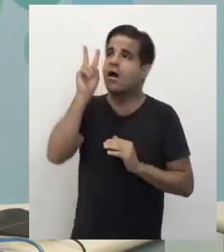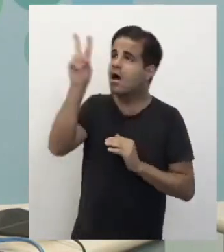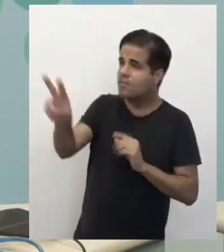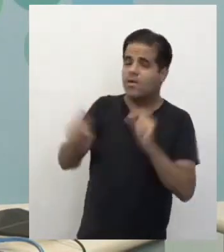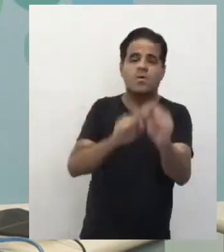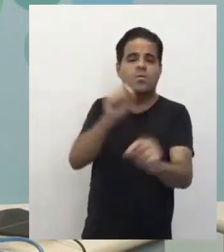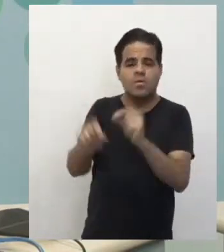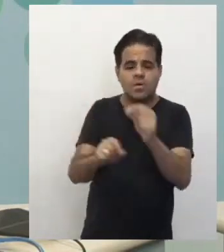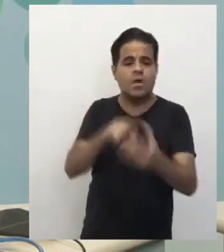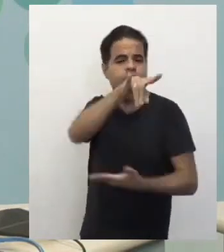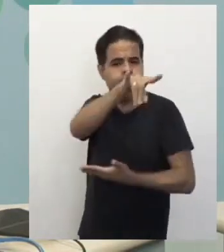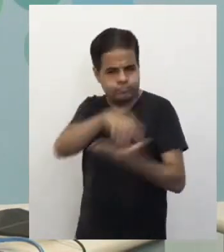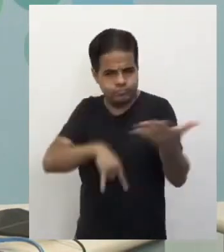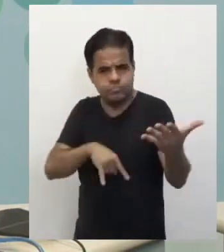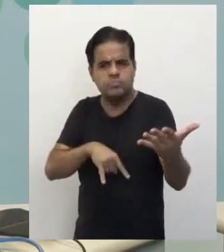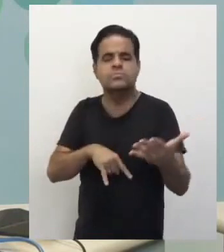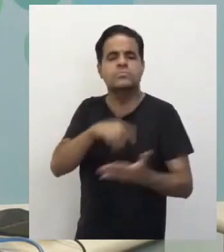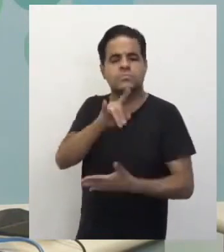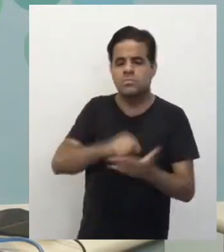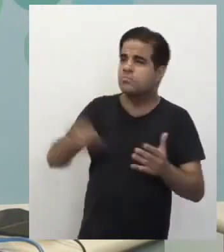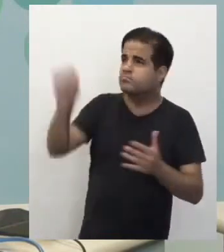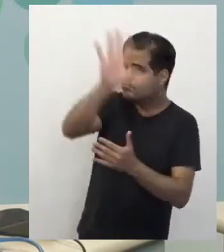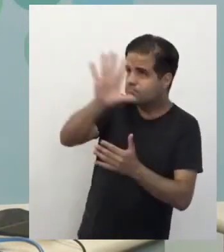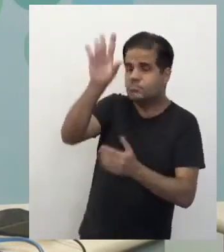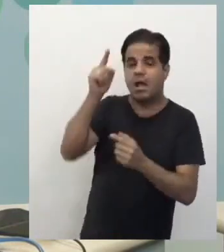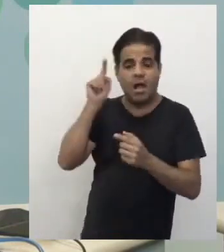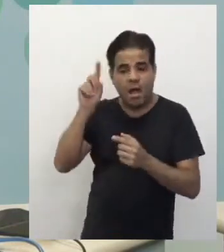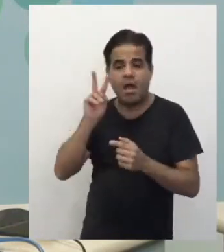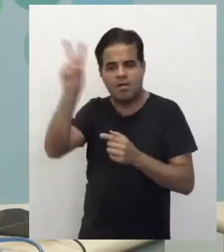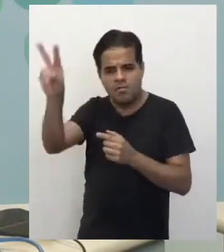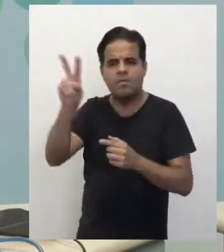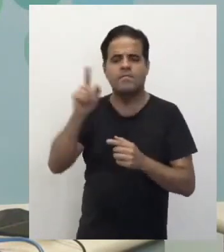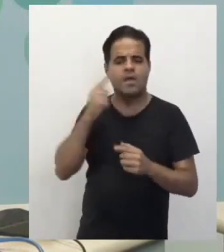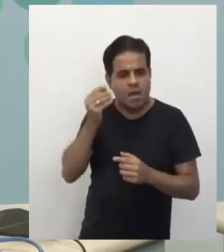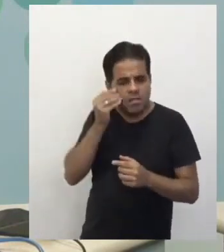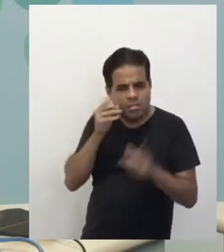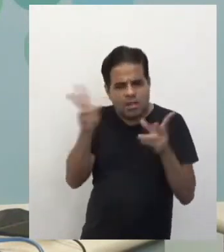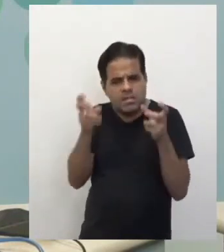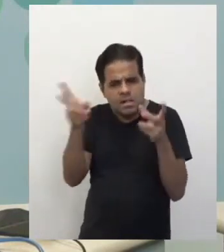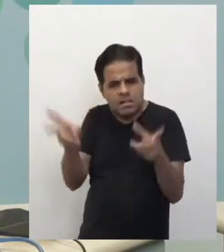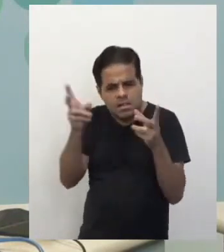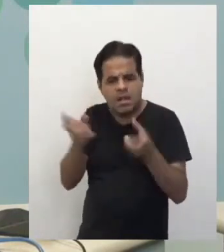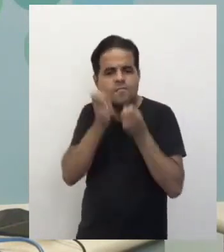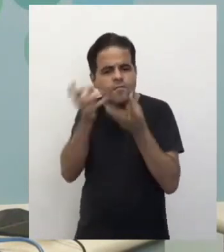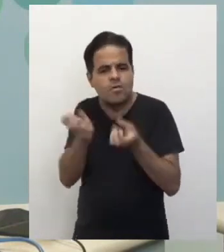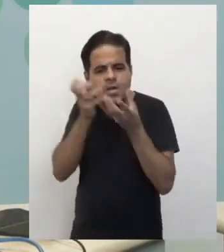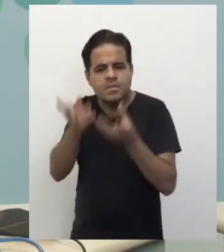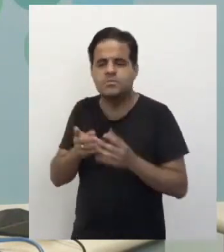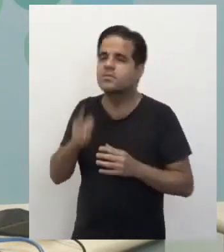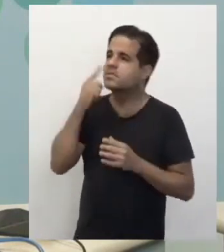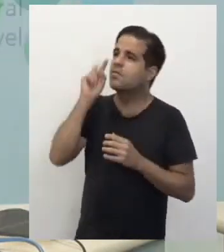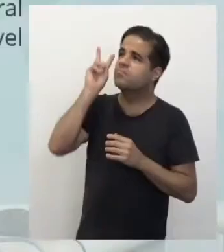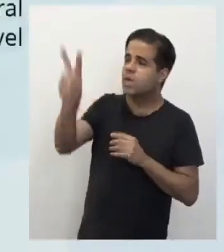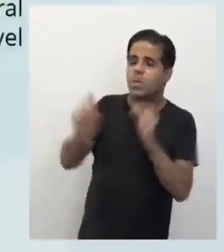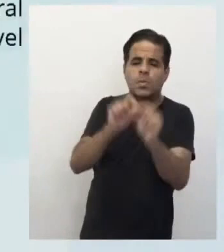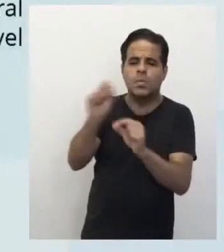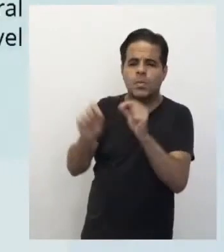um documento, uma imagem, e a partir dela vocês vão tentar extrair informações aí. Vamos lá?